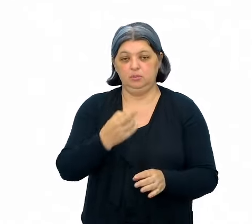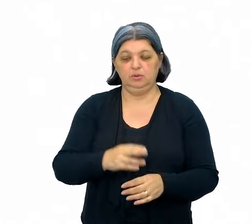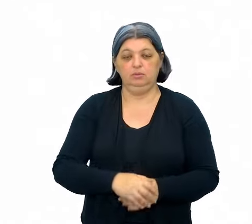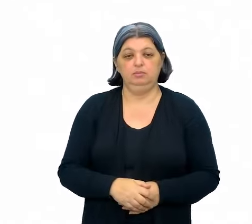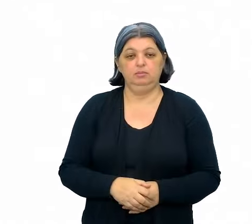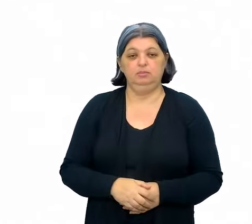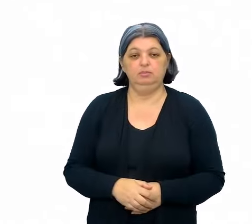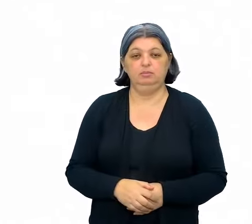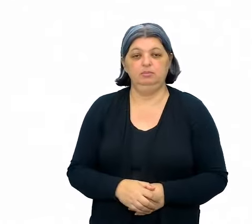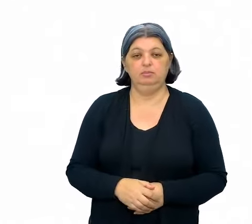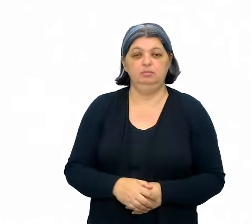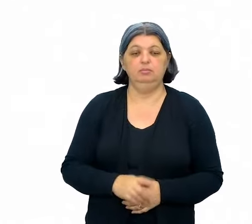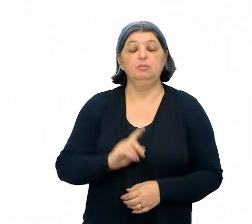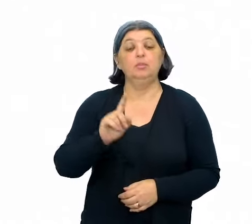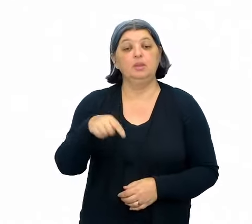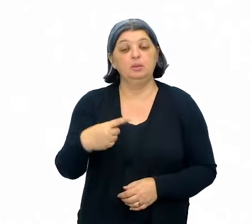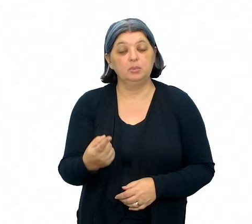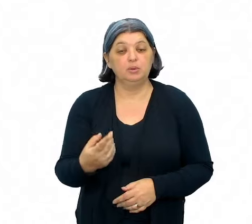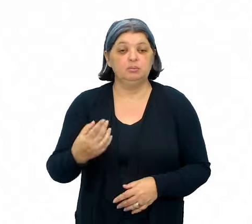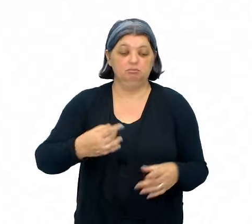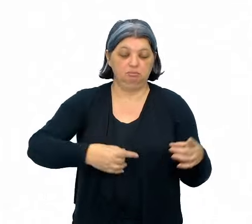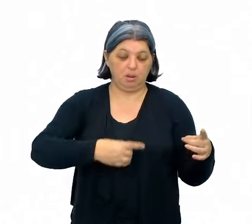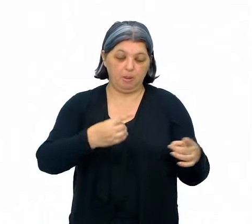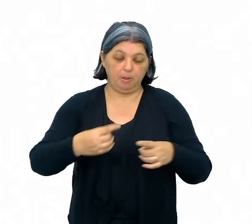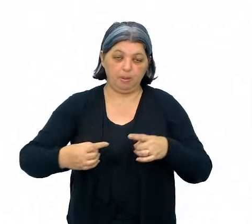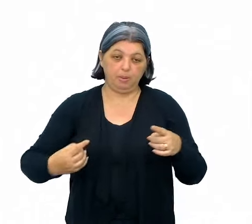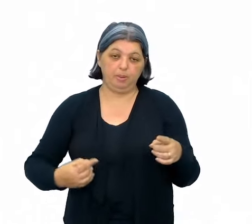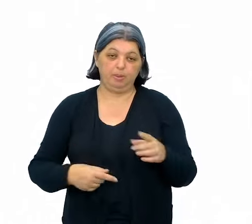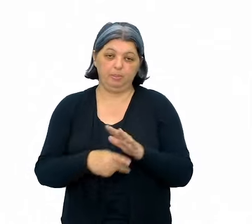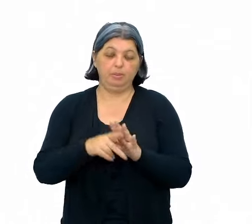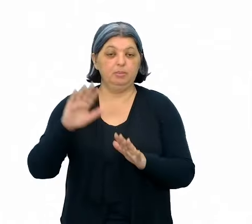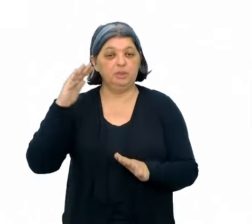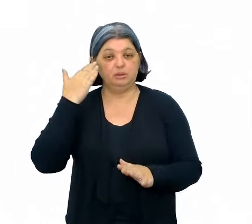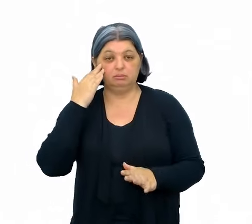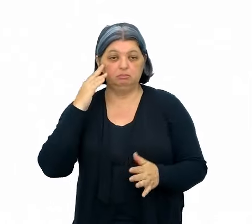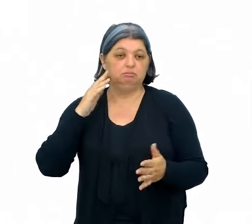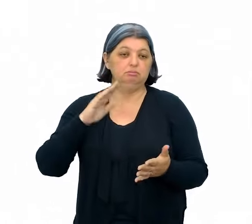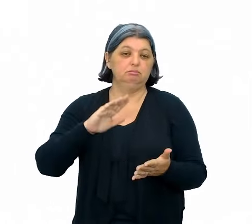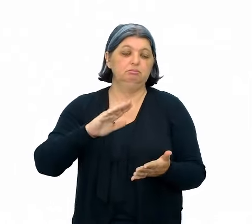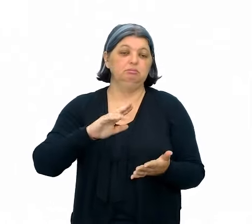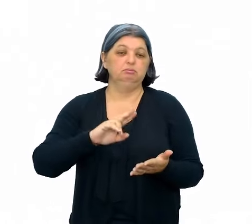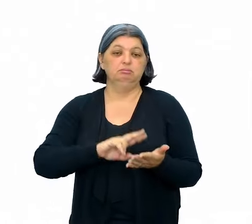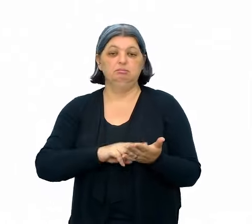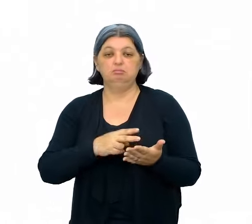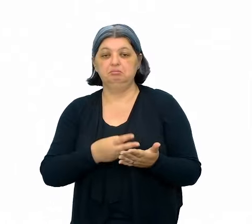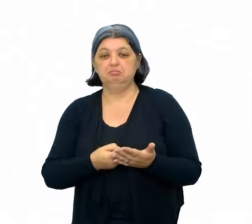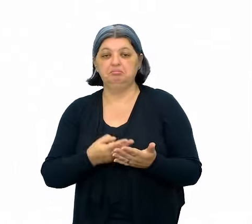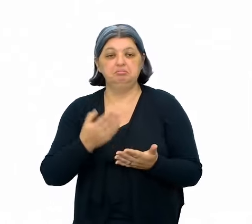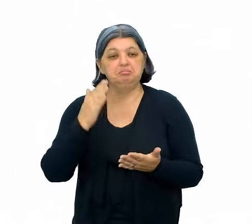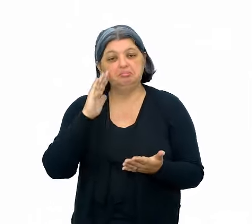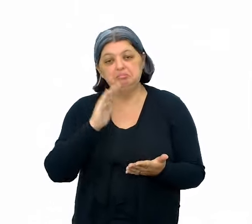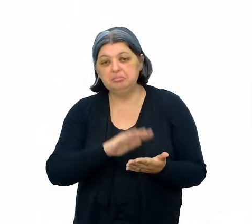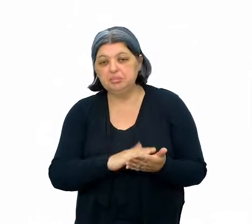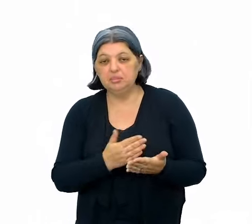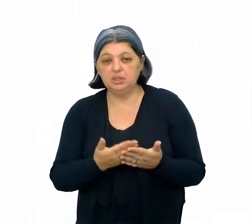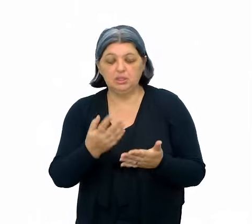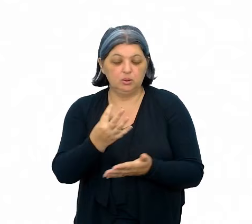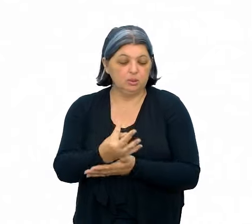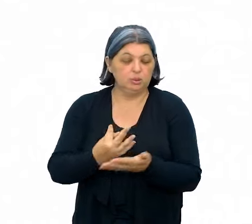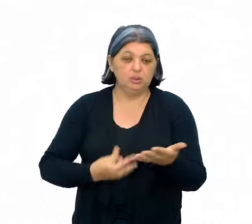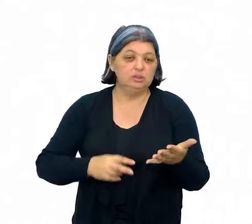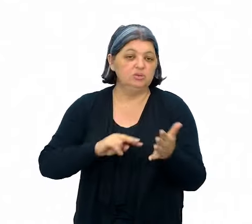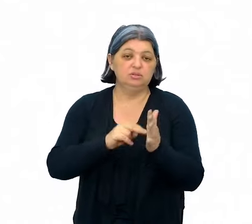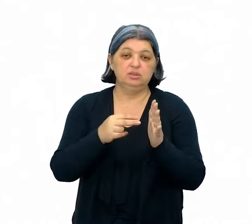discuta com elas interpretações, as compreensões. Por exemplo, na questão 1, espera-se que os